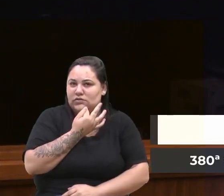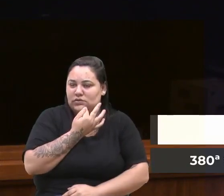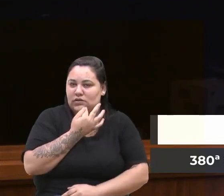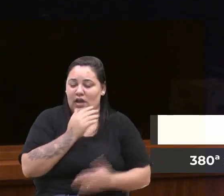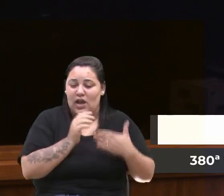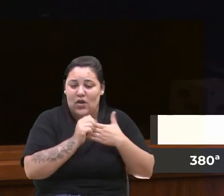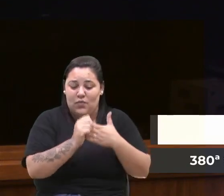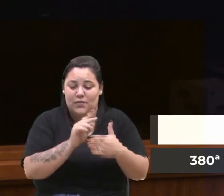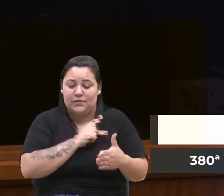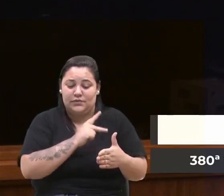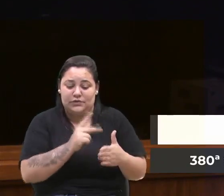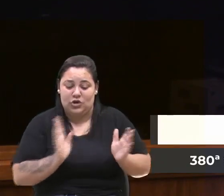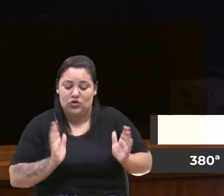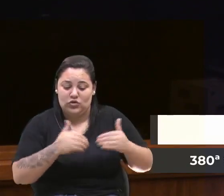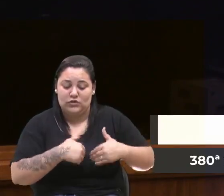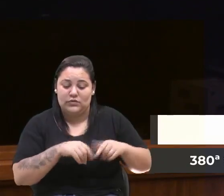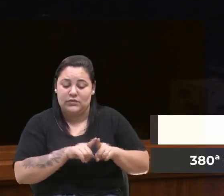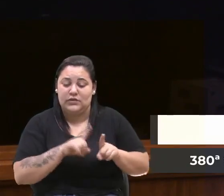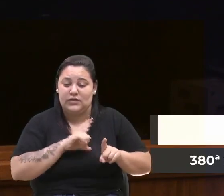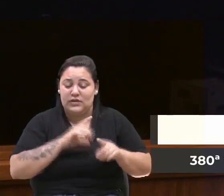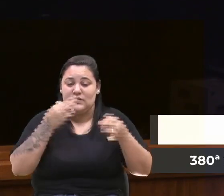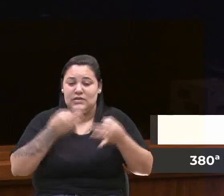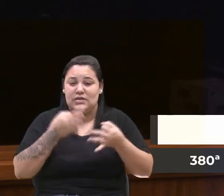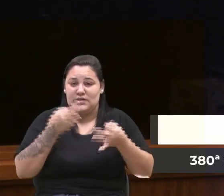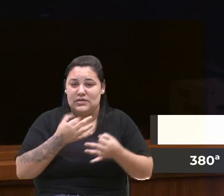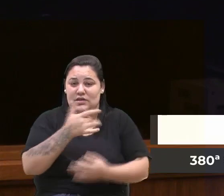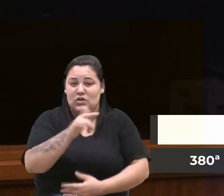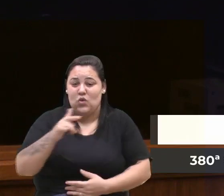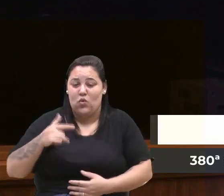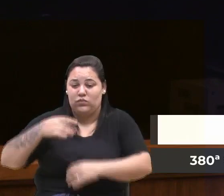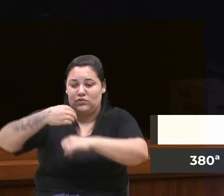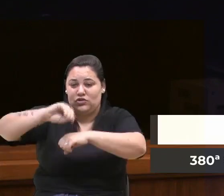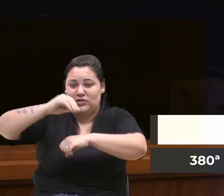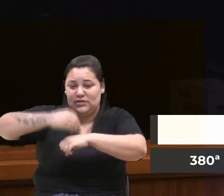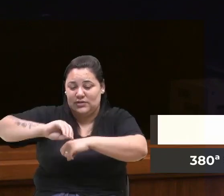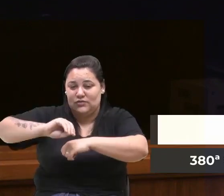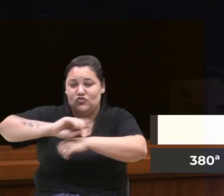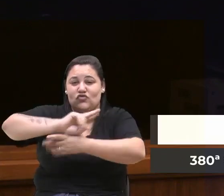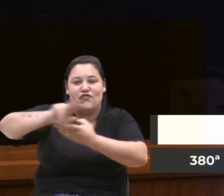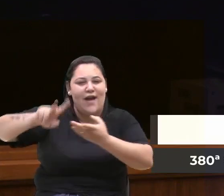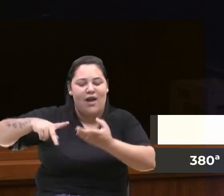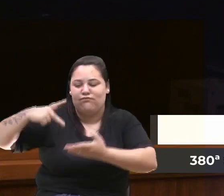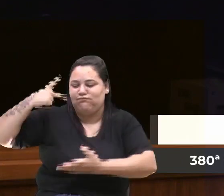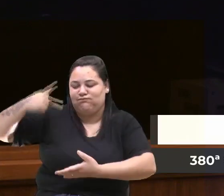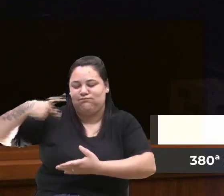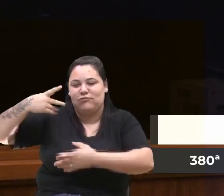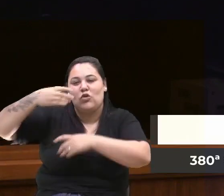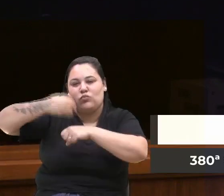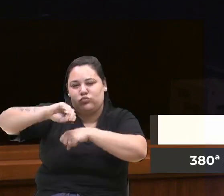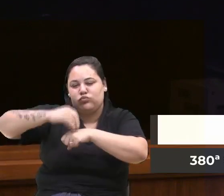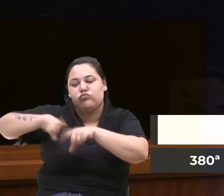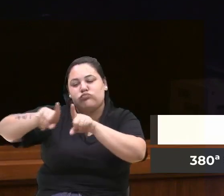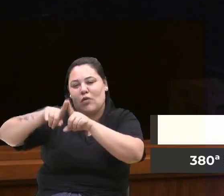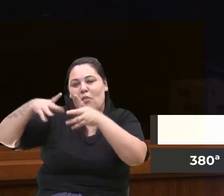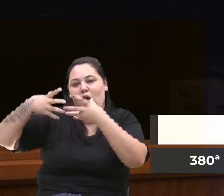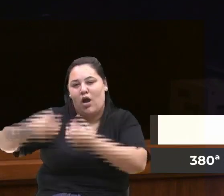esta frente, eu tenho certeza que muitas outras indicações de vários vereadores também pode ser